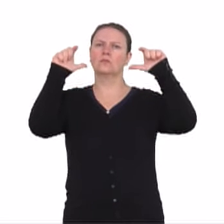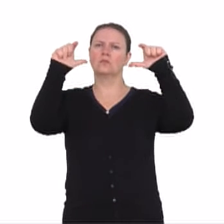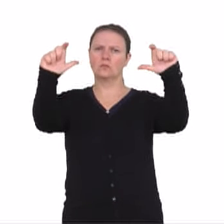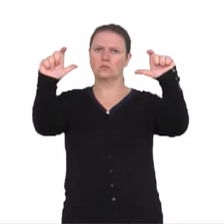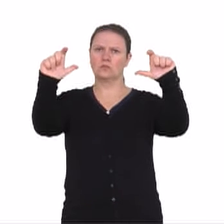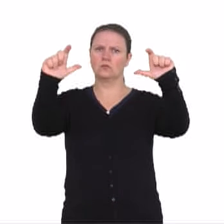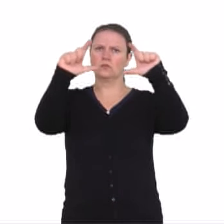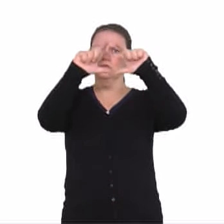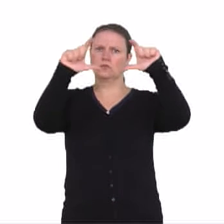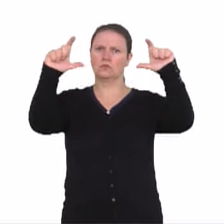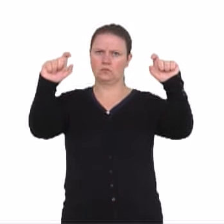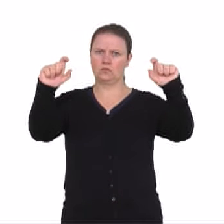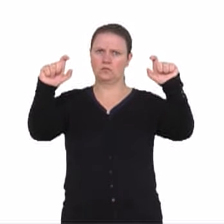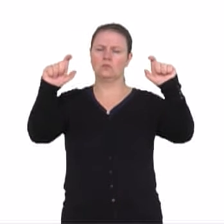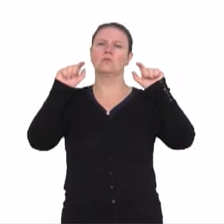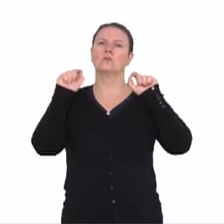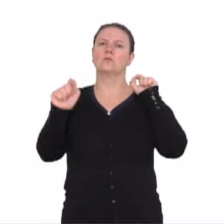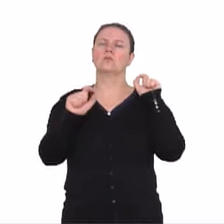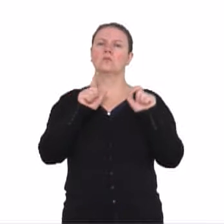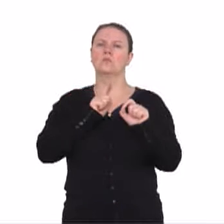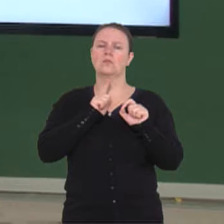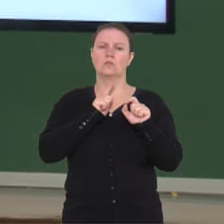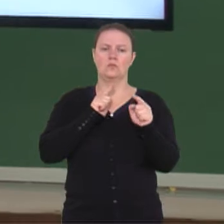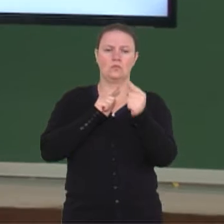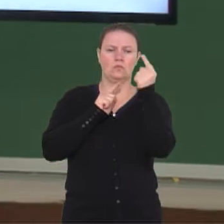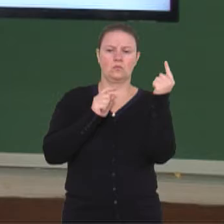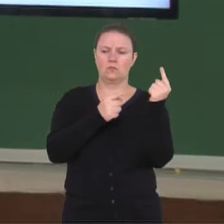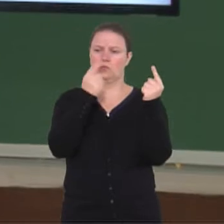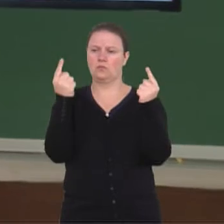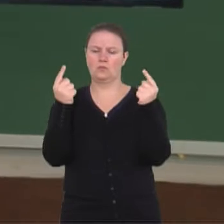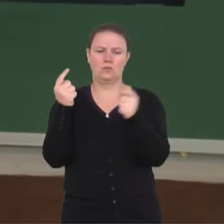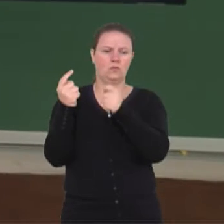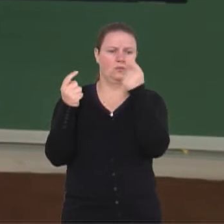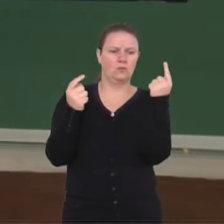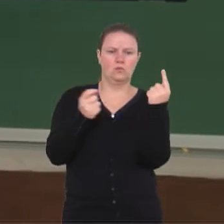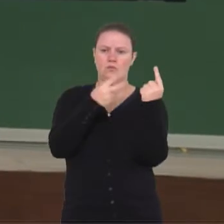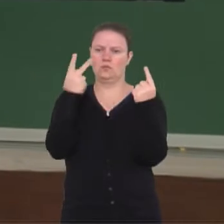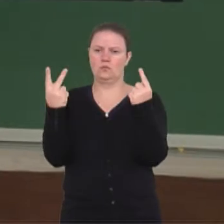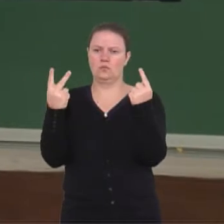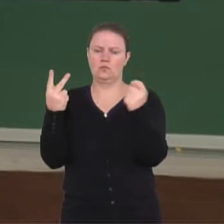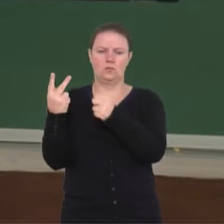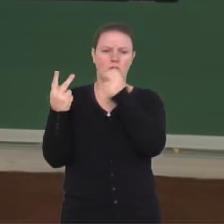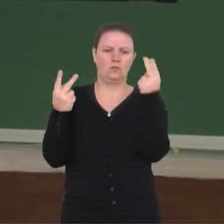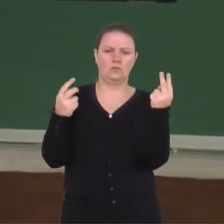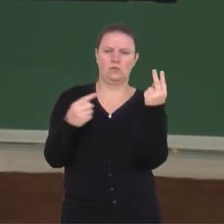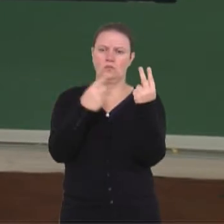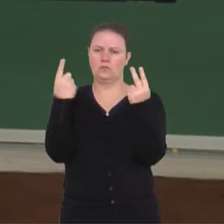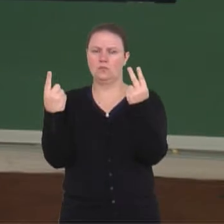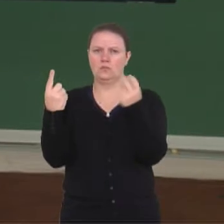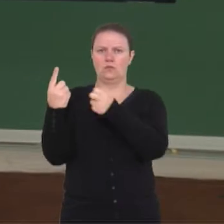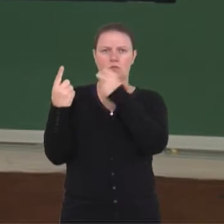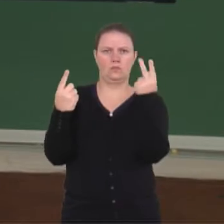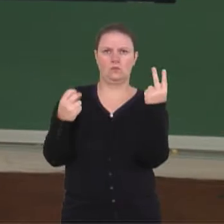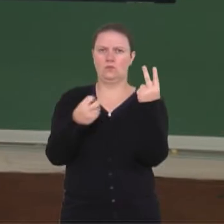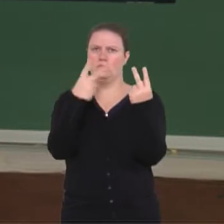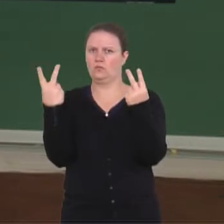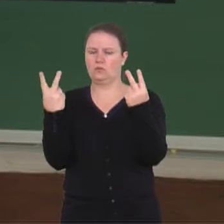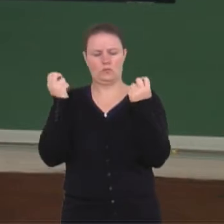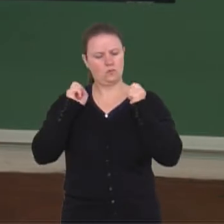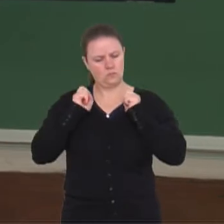multiplicações. Olha aqui, primeiro pelo primeiro, primeiro pelo segundo, segundo pelo primeiro, segundo pelo segundo, e